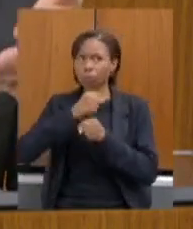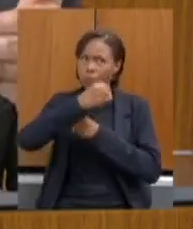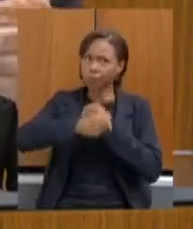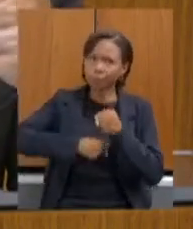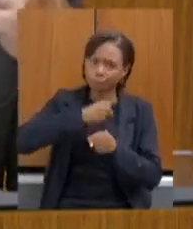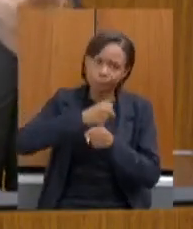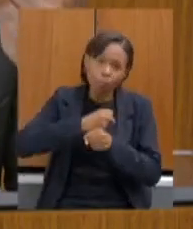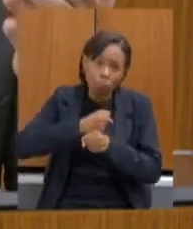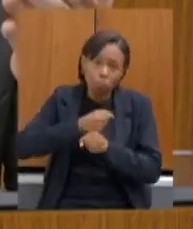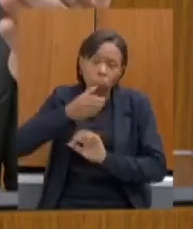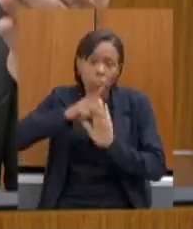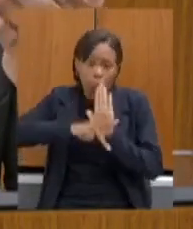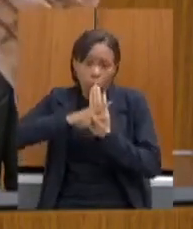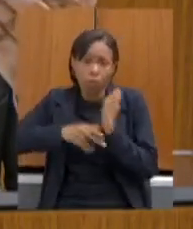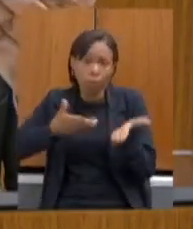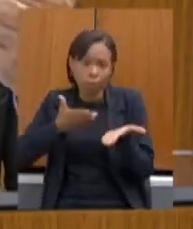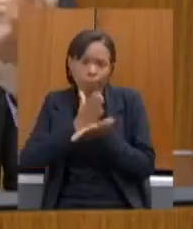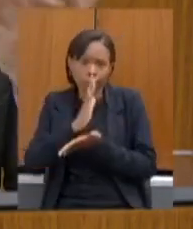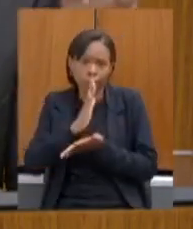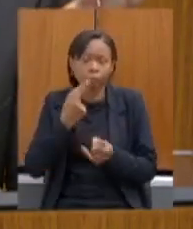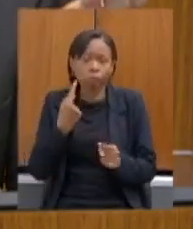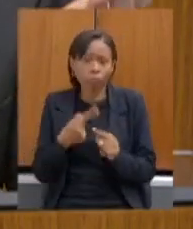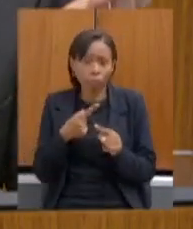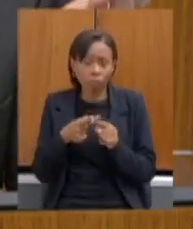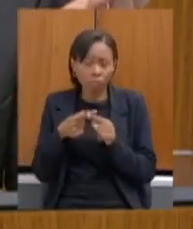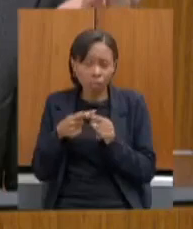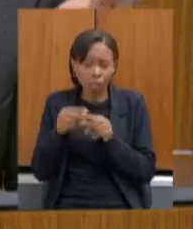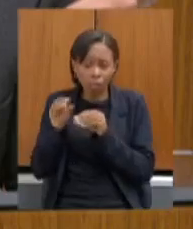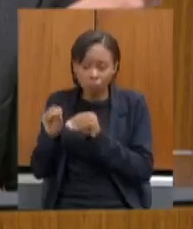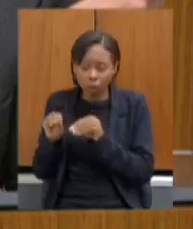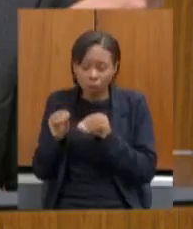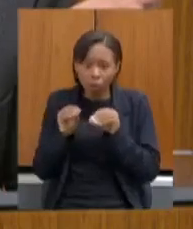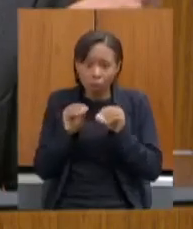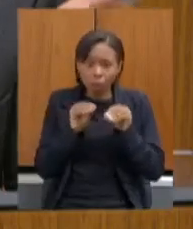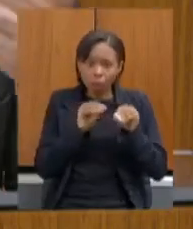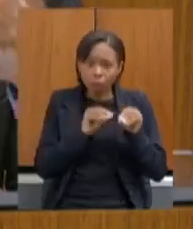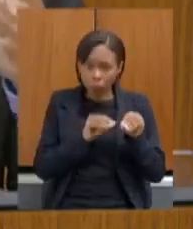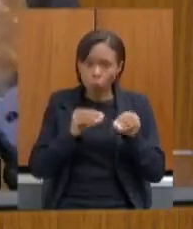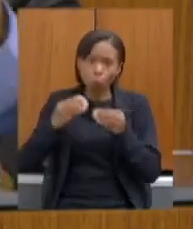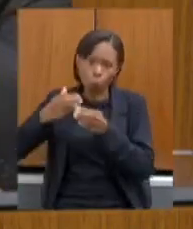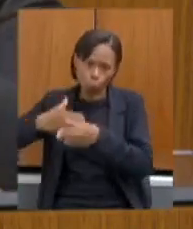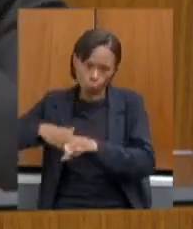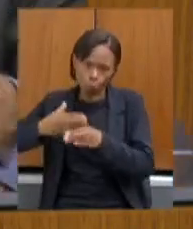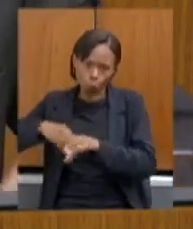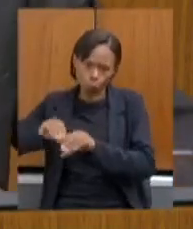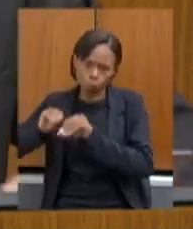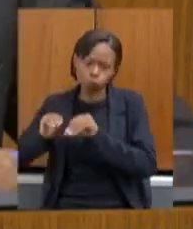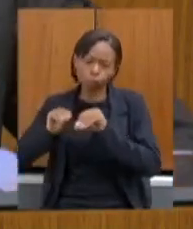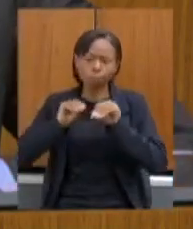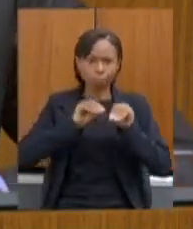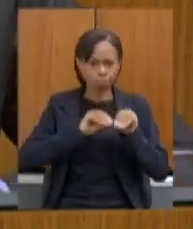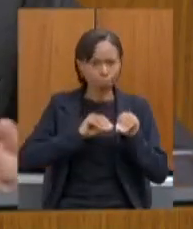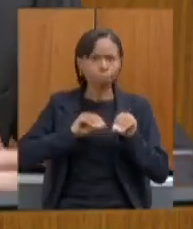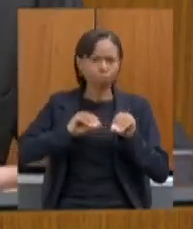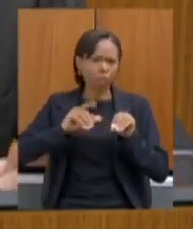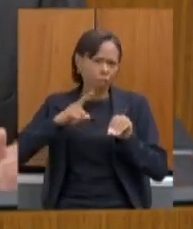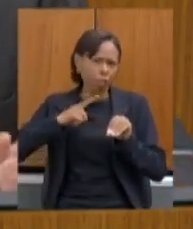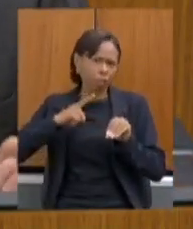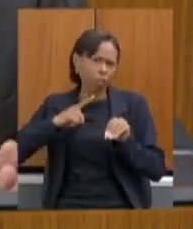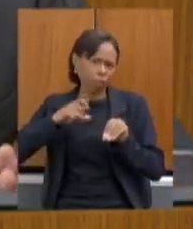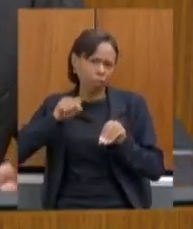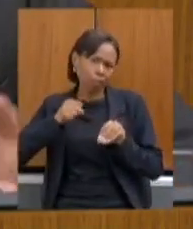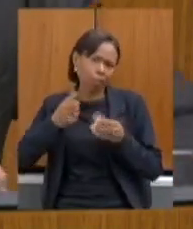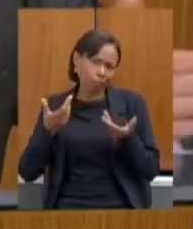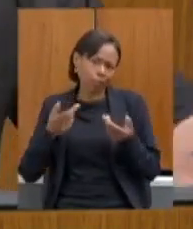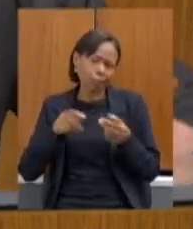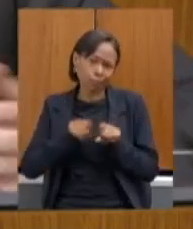projetos, porque a prorrogação dos concursos, ela já existe, até, inclusive, a questão da pandemia,